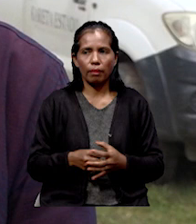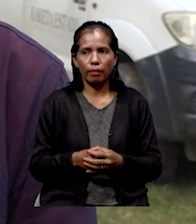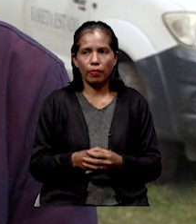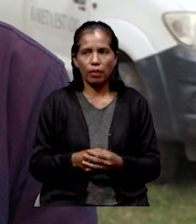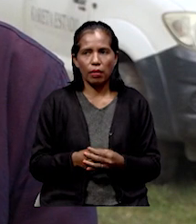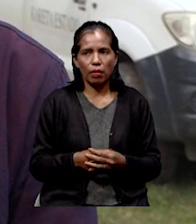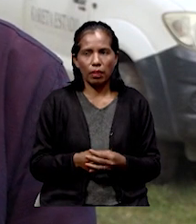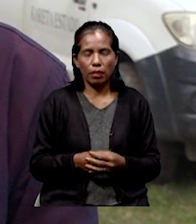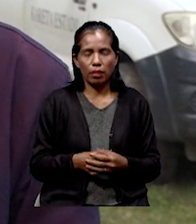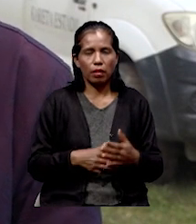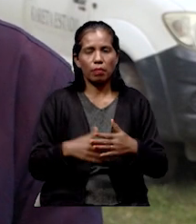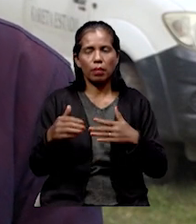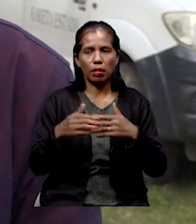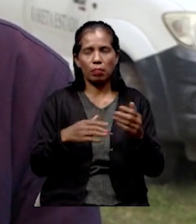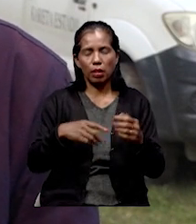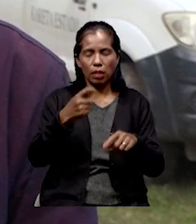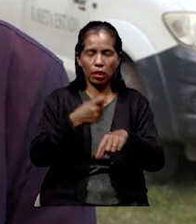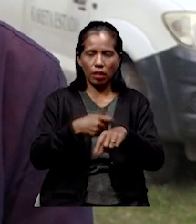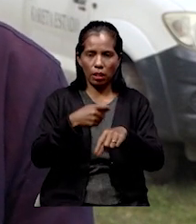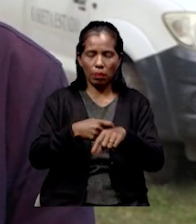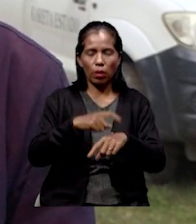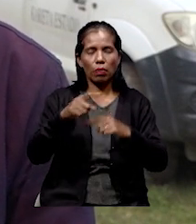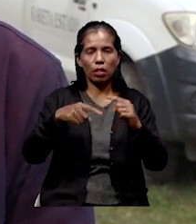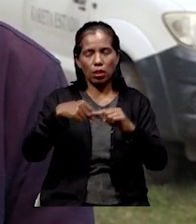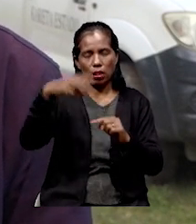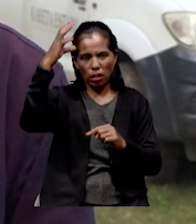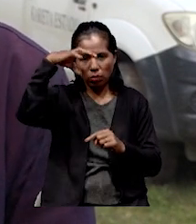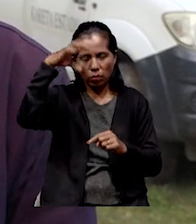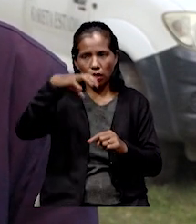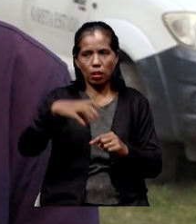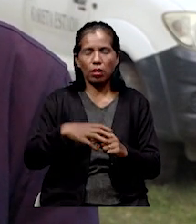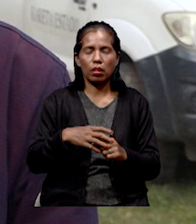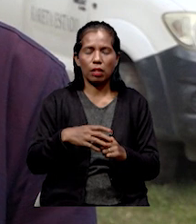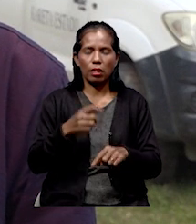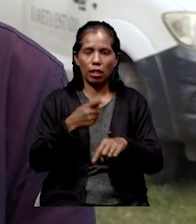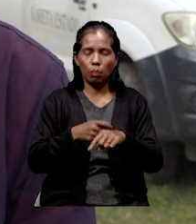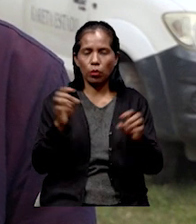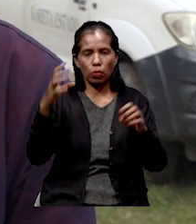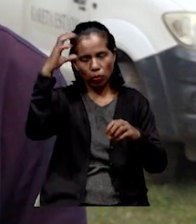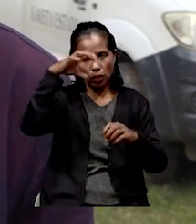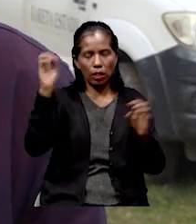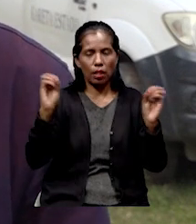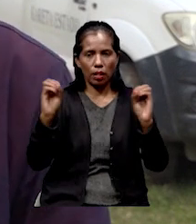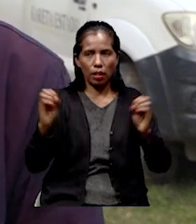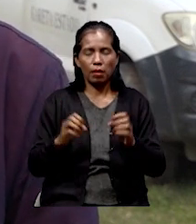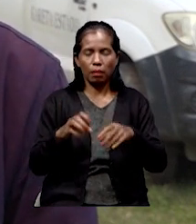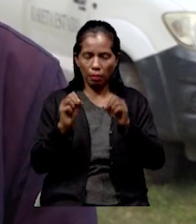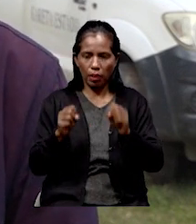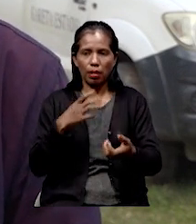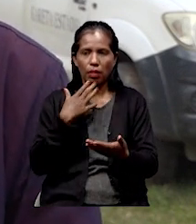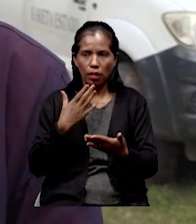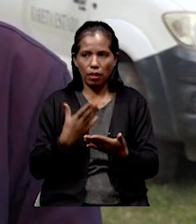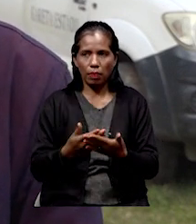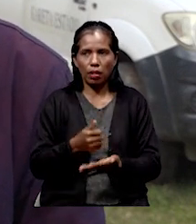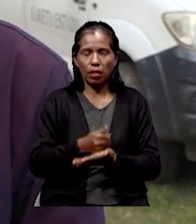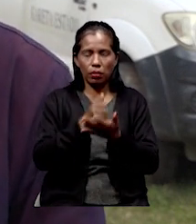depende de ba iha clima. Panghira clima loro, ka tempo bain loro, bele